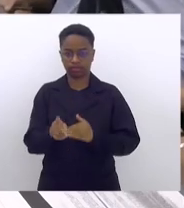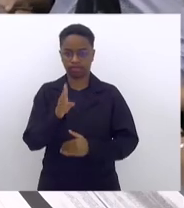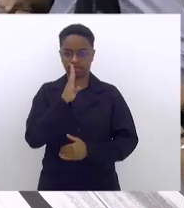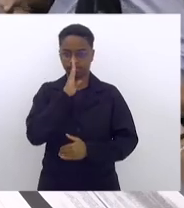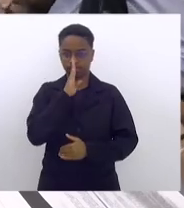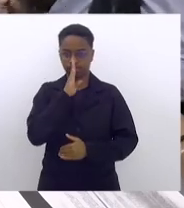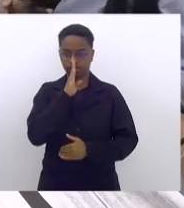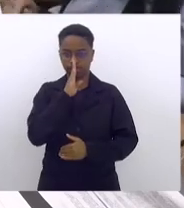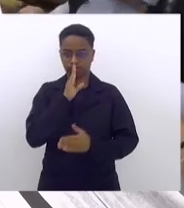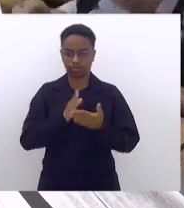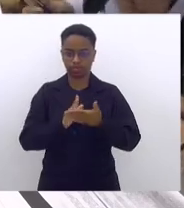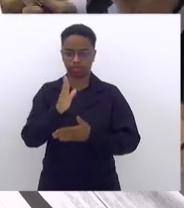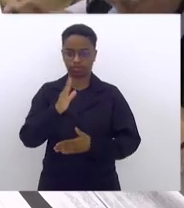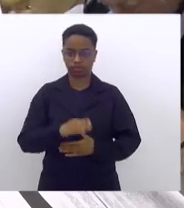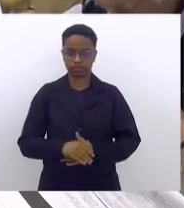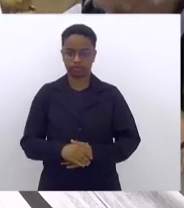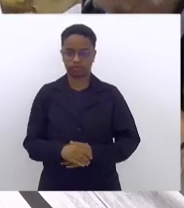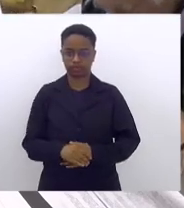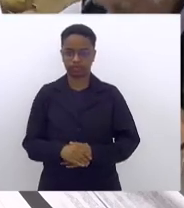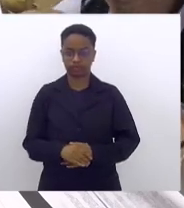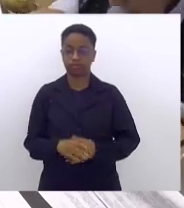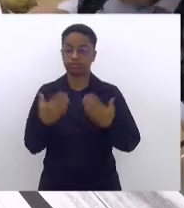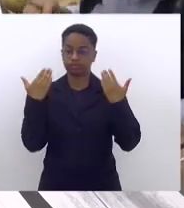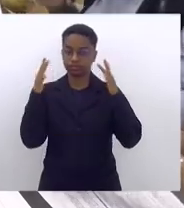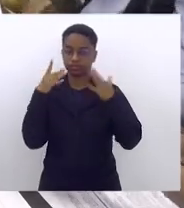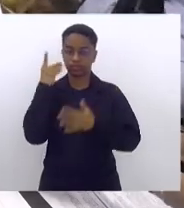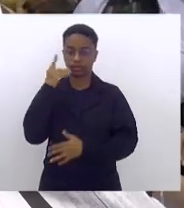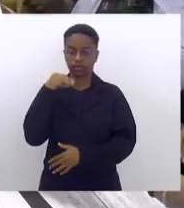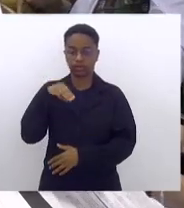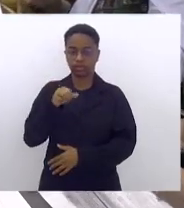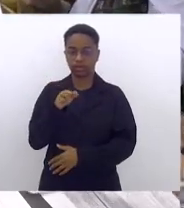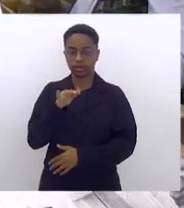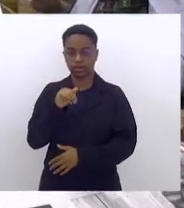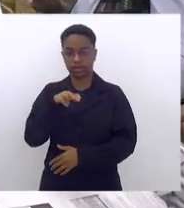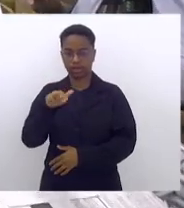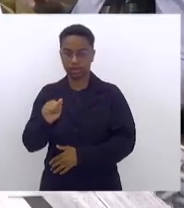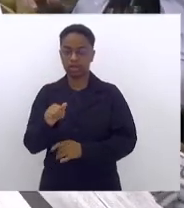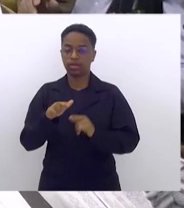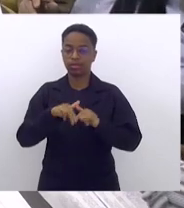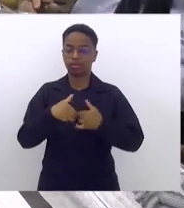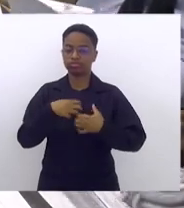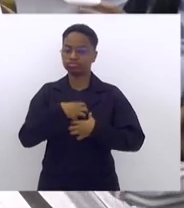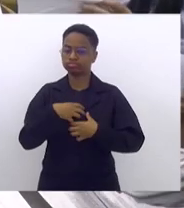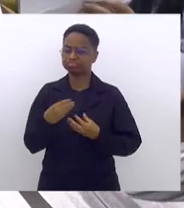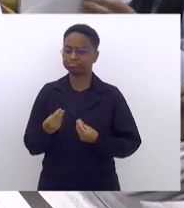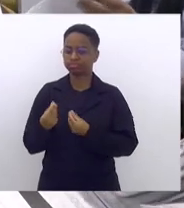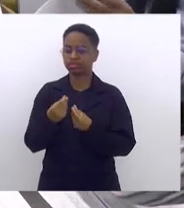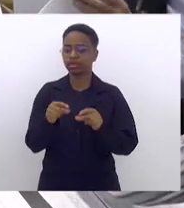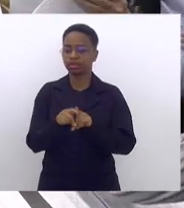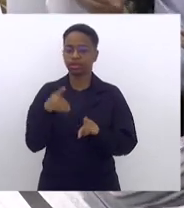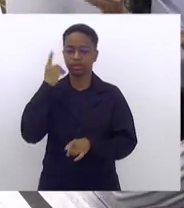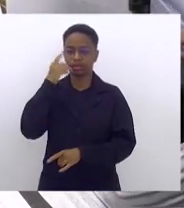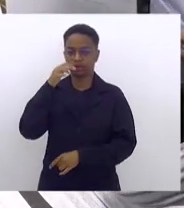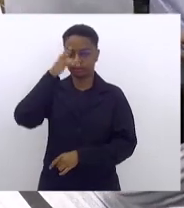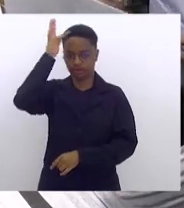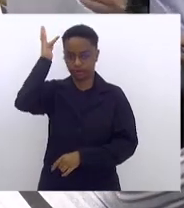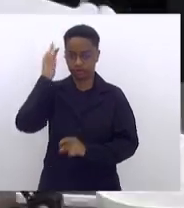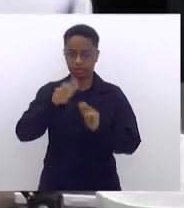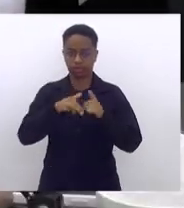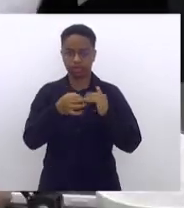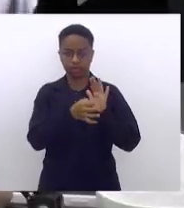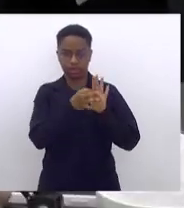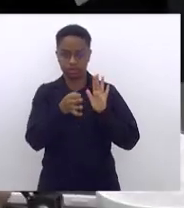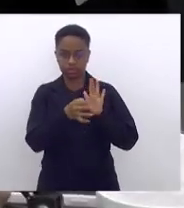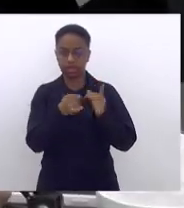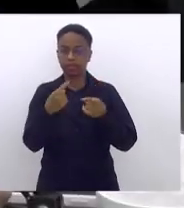permaneçam como estão. Aprovado. Parabenizar a deputada Marina do MST pela sensibilidade e ao deputado Fred Pacheco também pelo parecer.